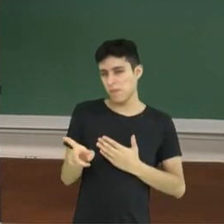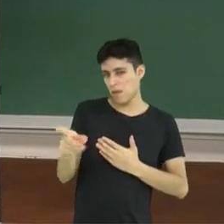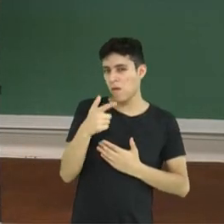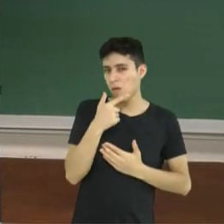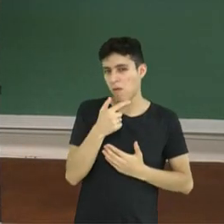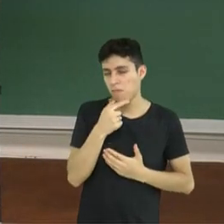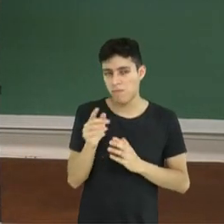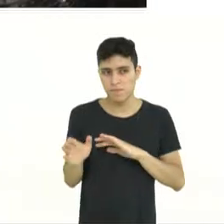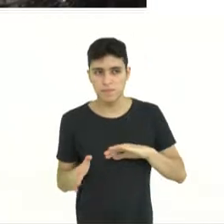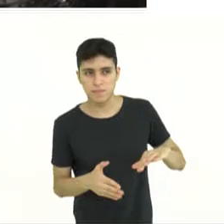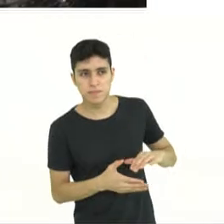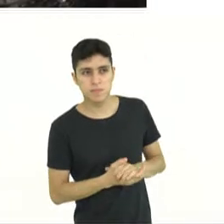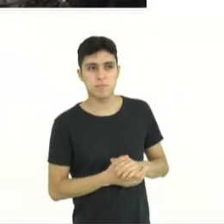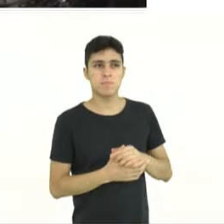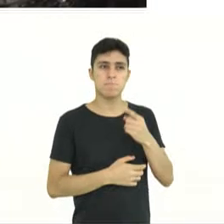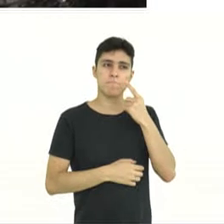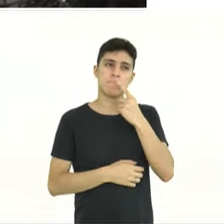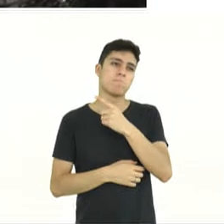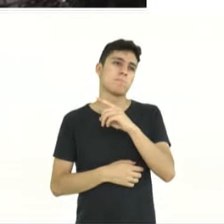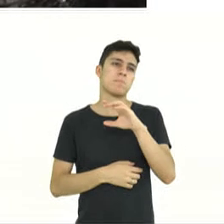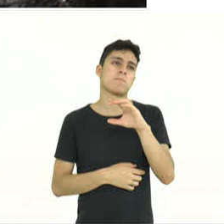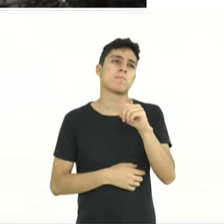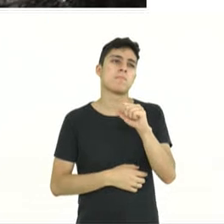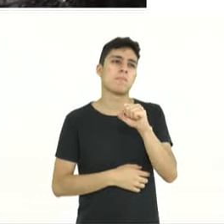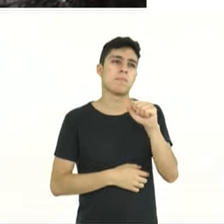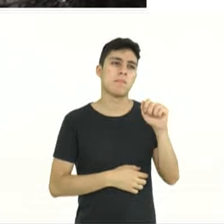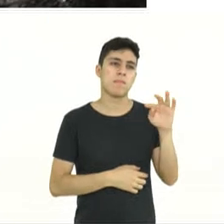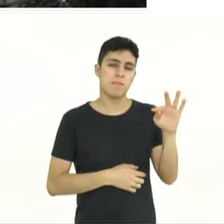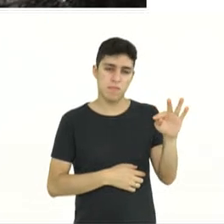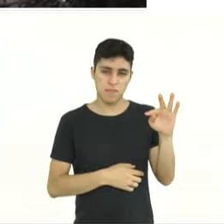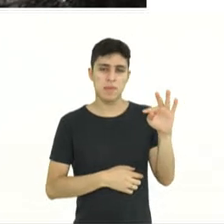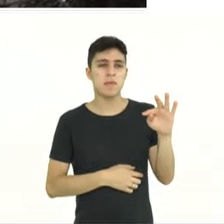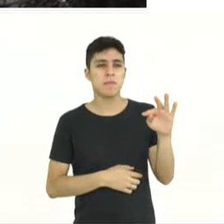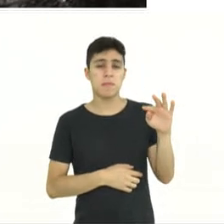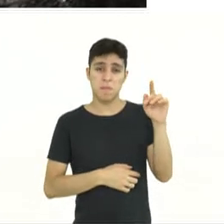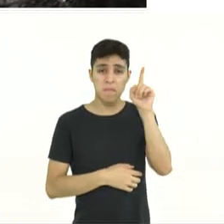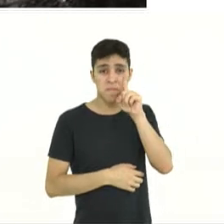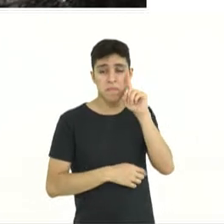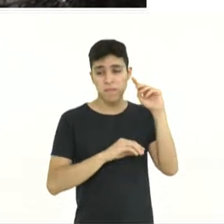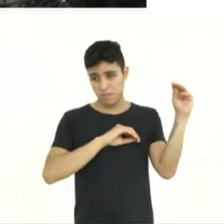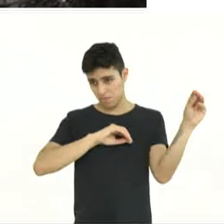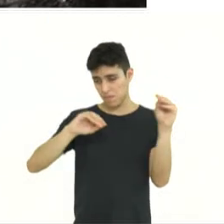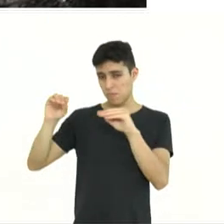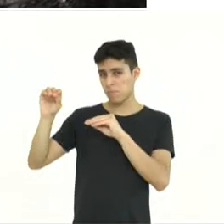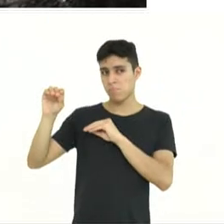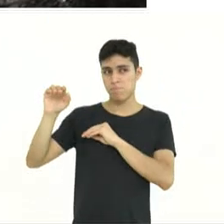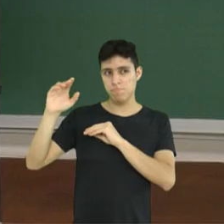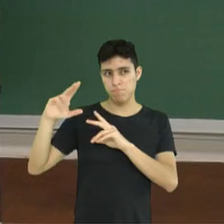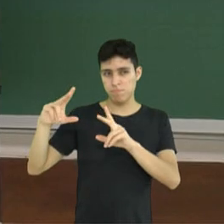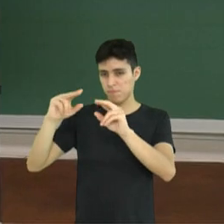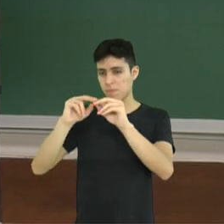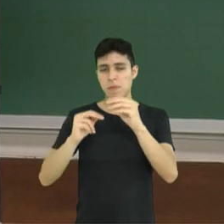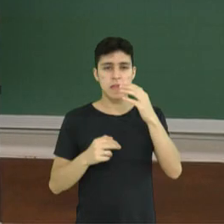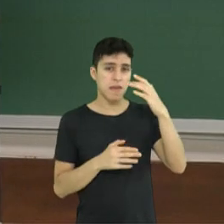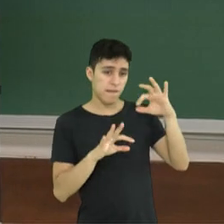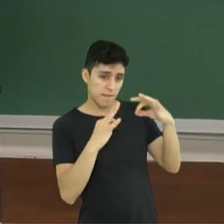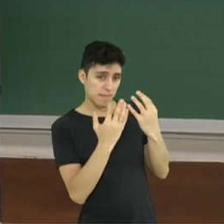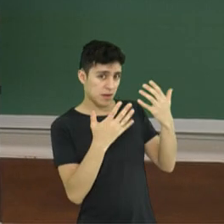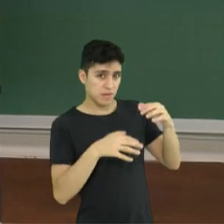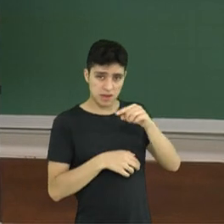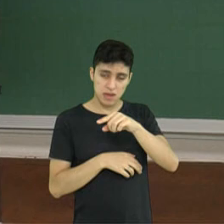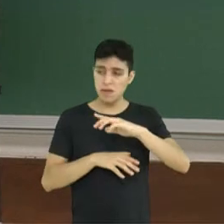Américas ar é americana mas foi morar lá depois do tempo vem de família rica pais não queriam que ela fosse